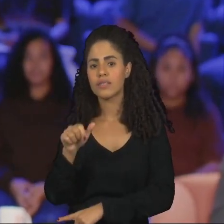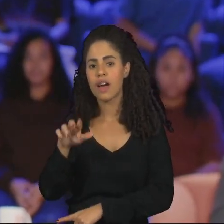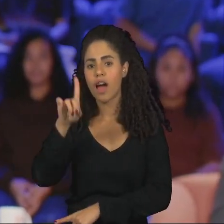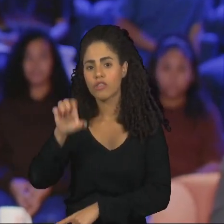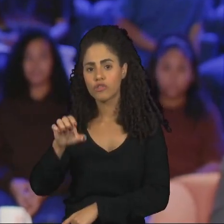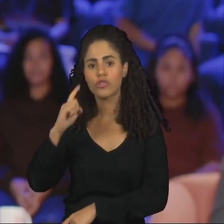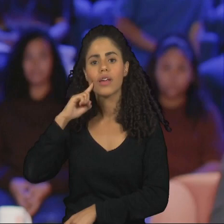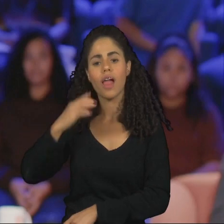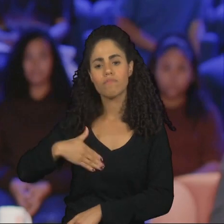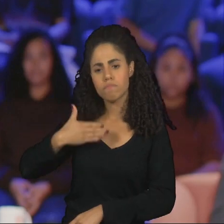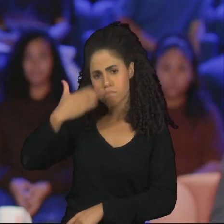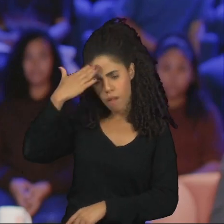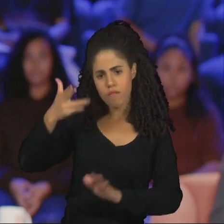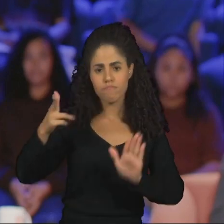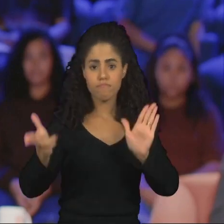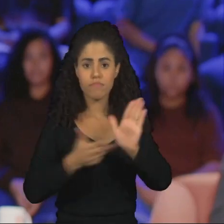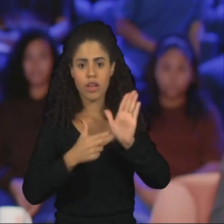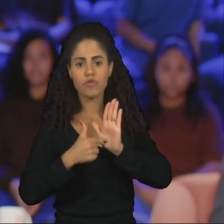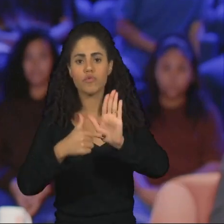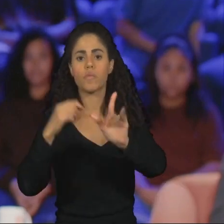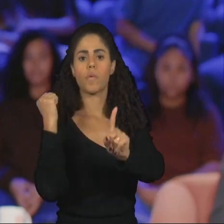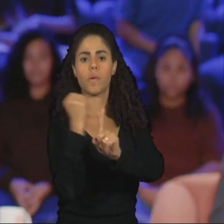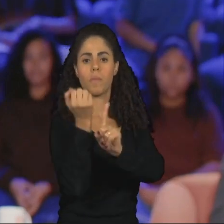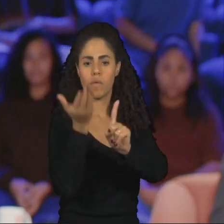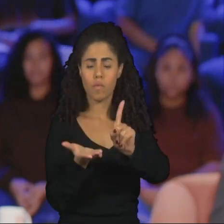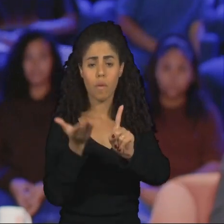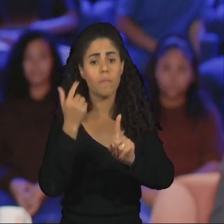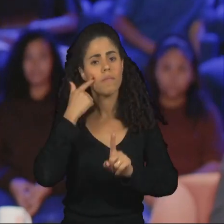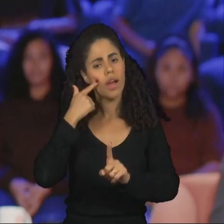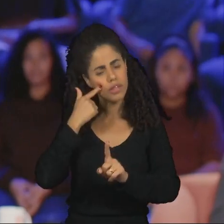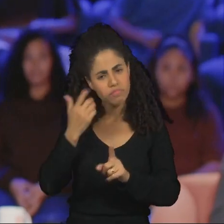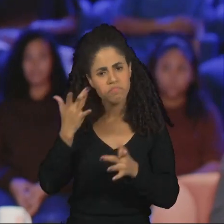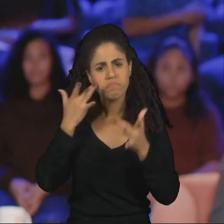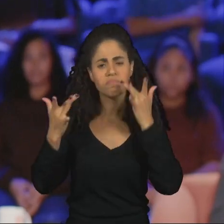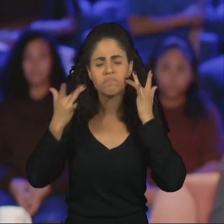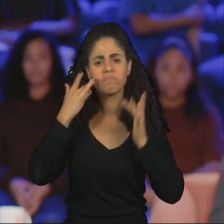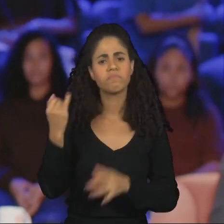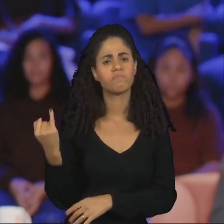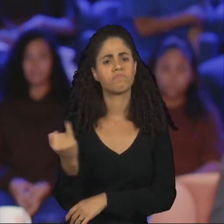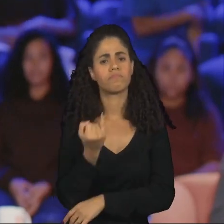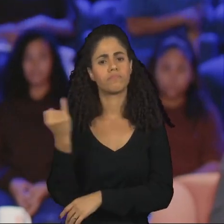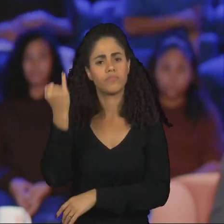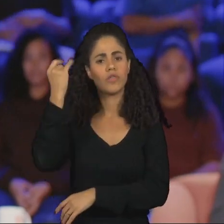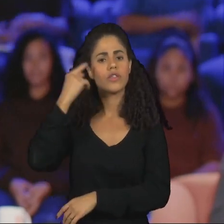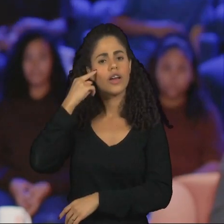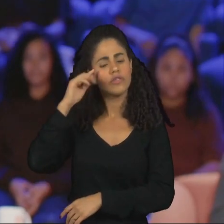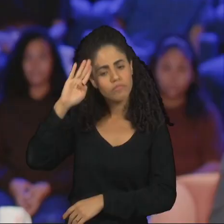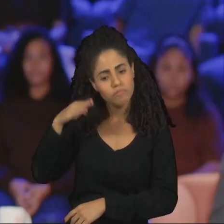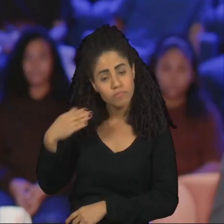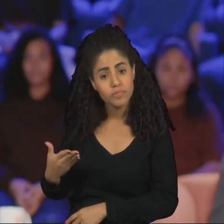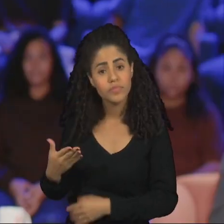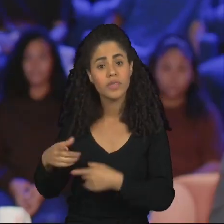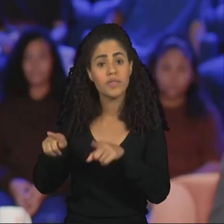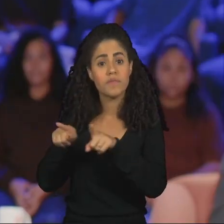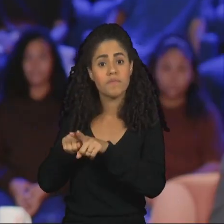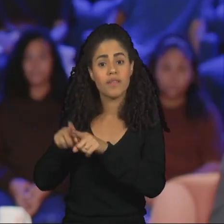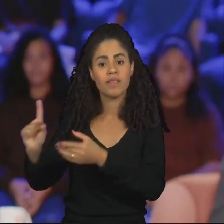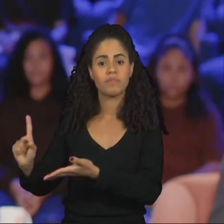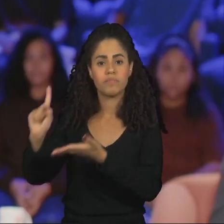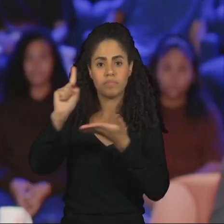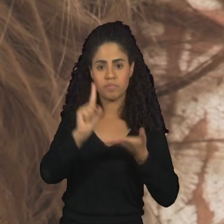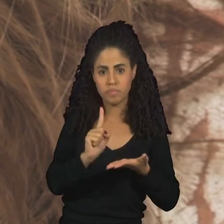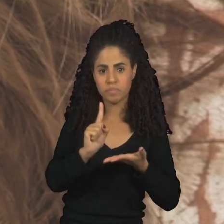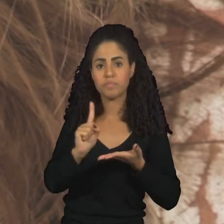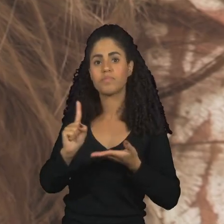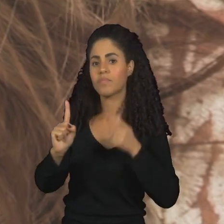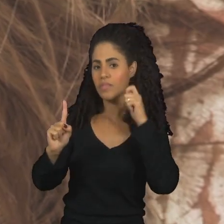de uma Árabe em Fúria. Uma obra instigante, muito impactante. É com muita honra que a gente recebe aqui a